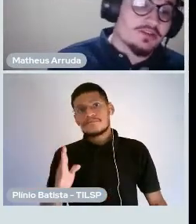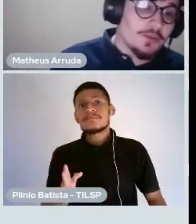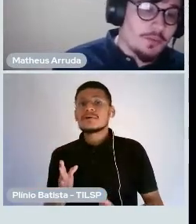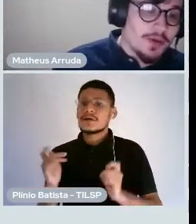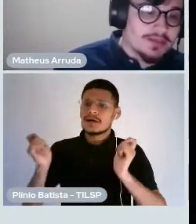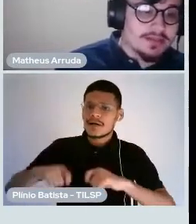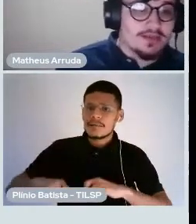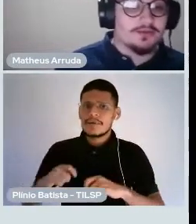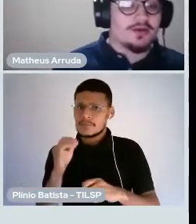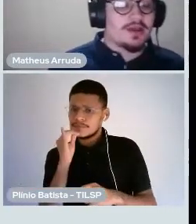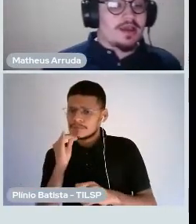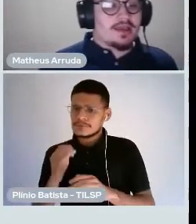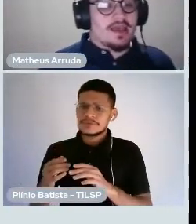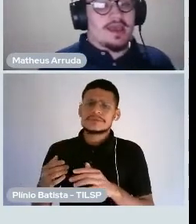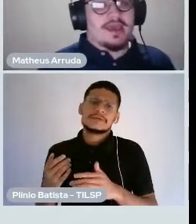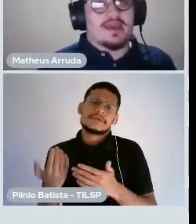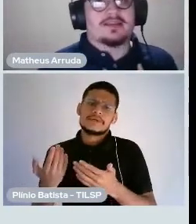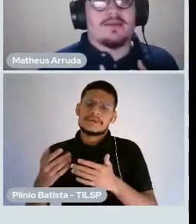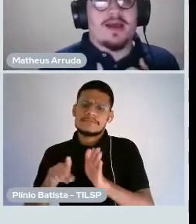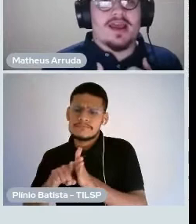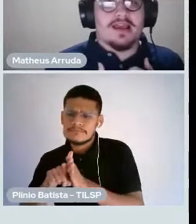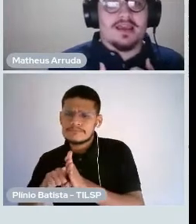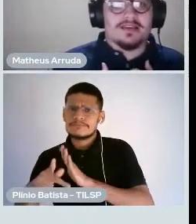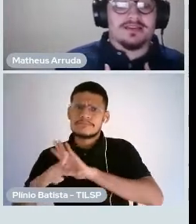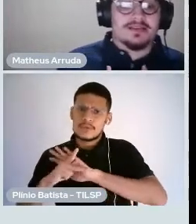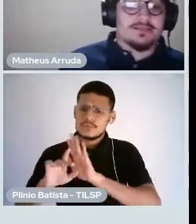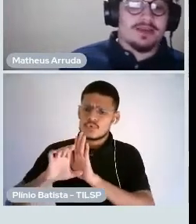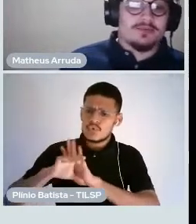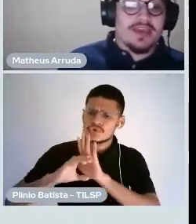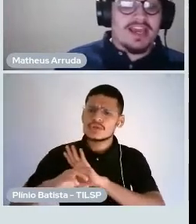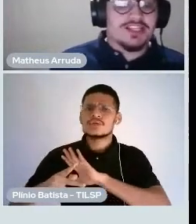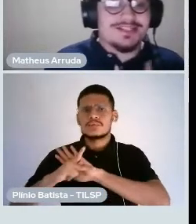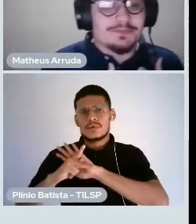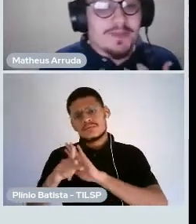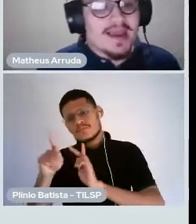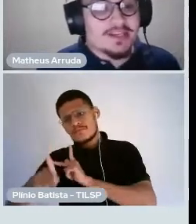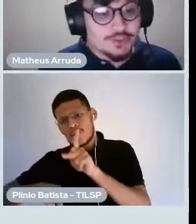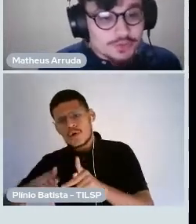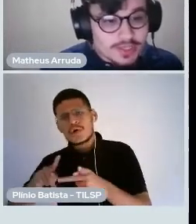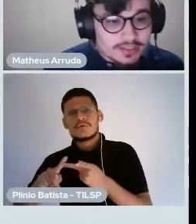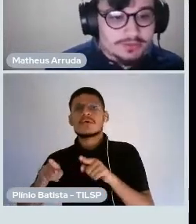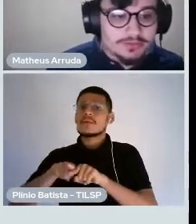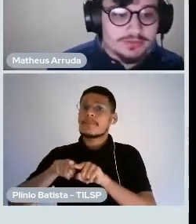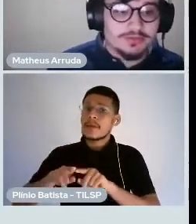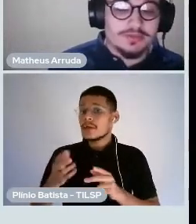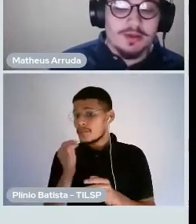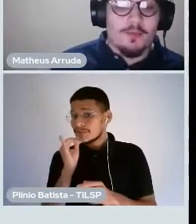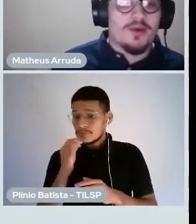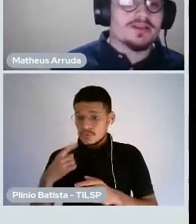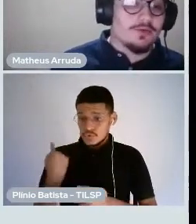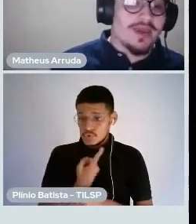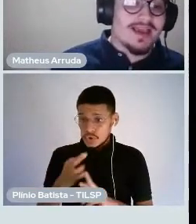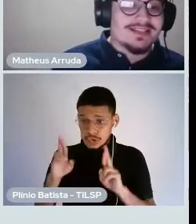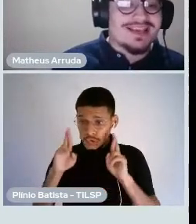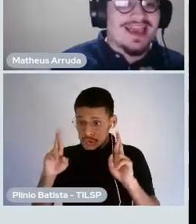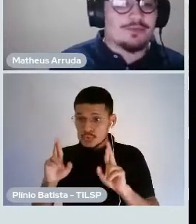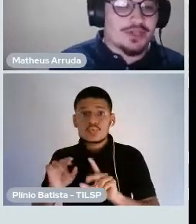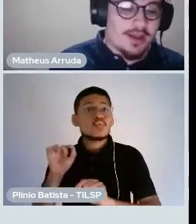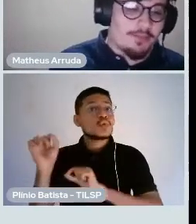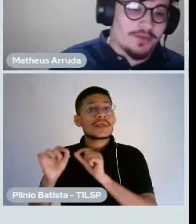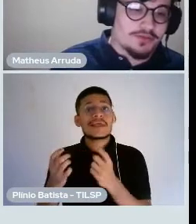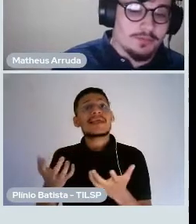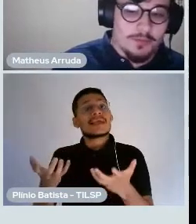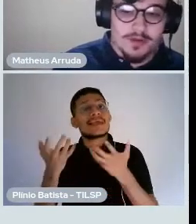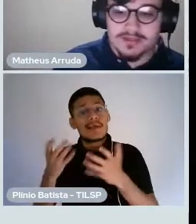dos conceitos de população, trabalhar em cima do que a gente espera estudando população, o que, que a gente